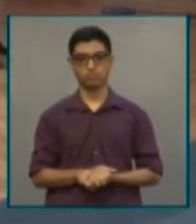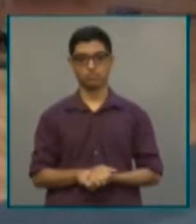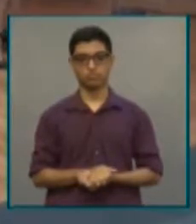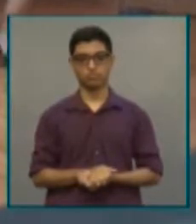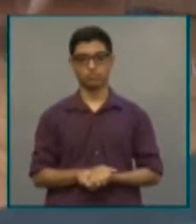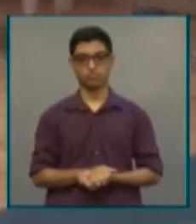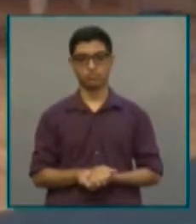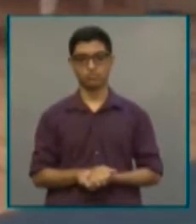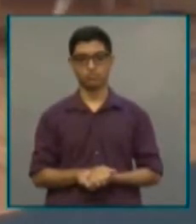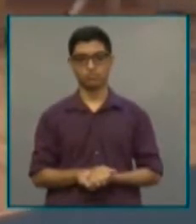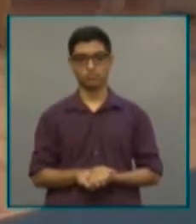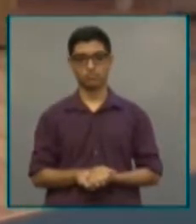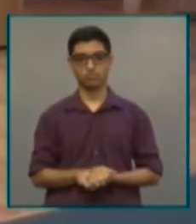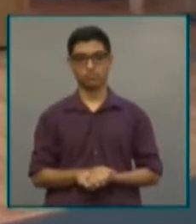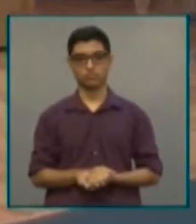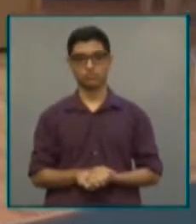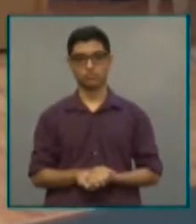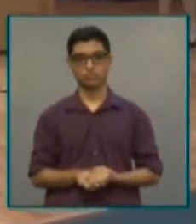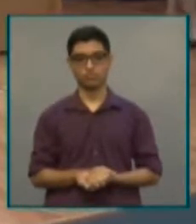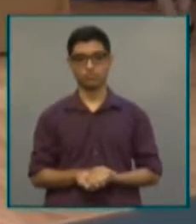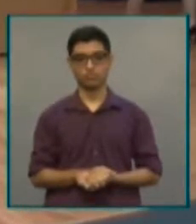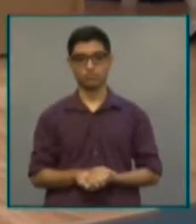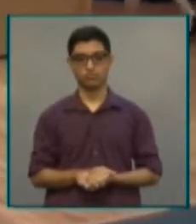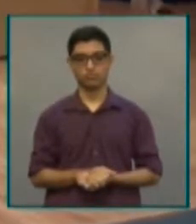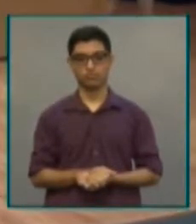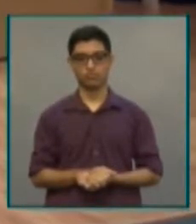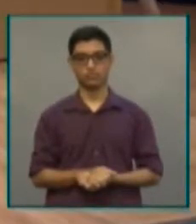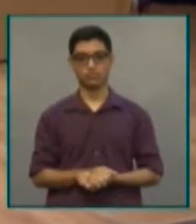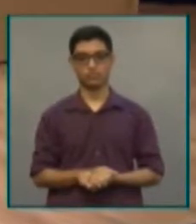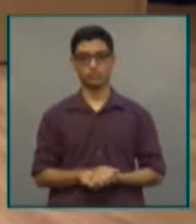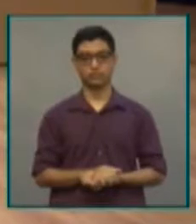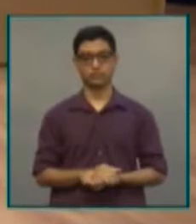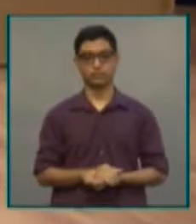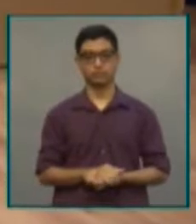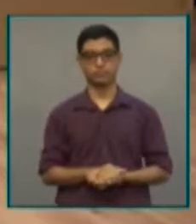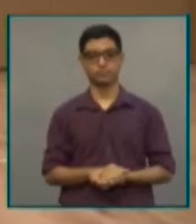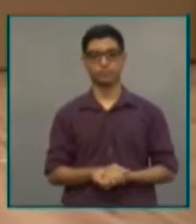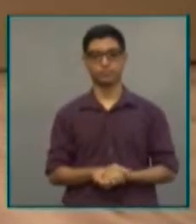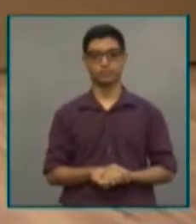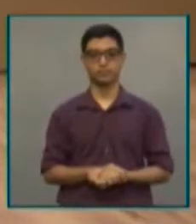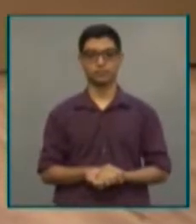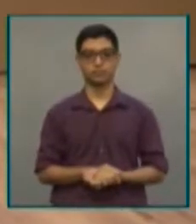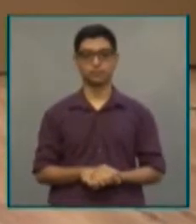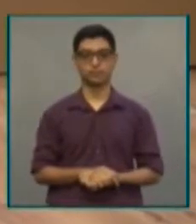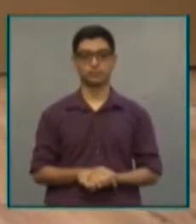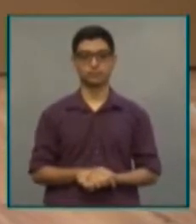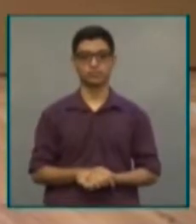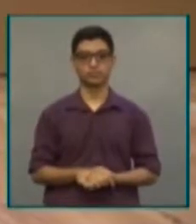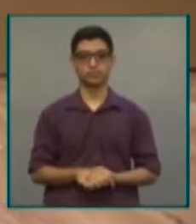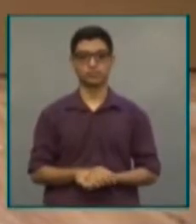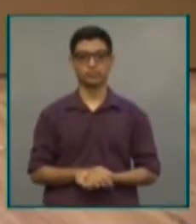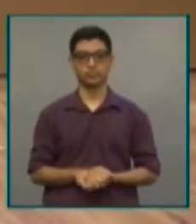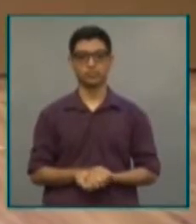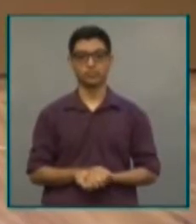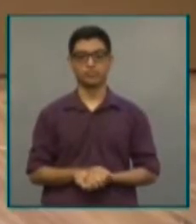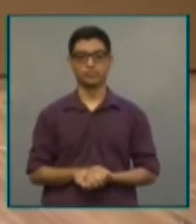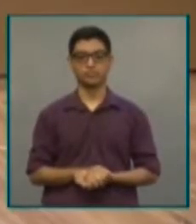Obrigado, candidata Regina Jansen.